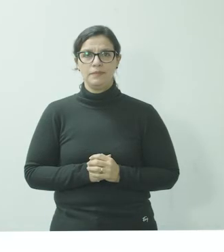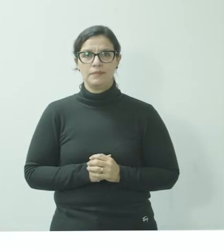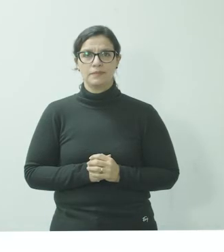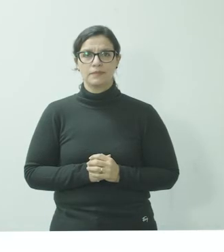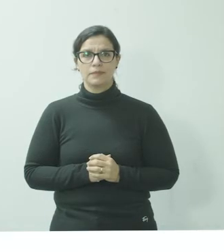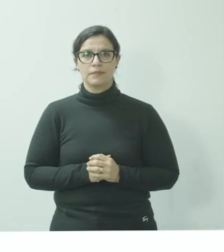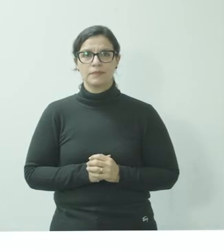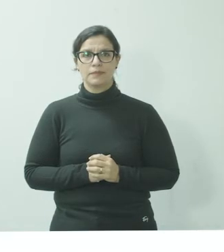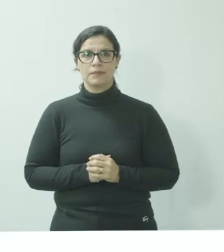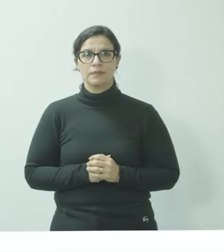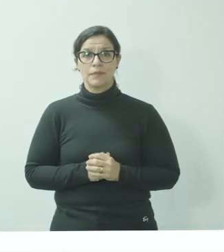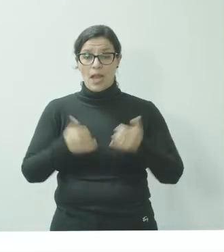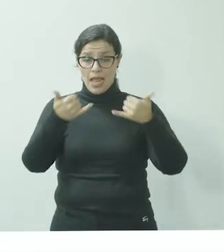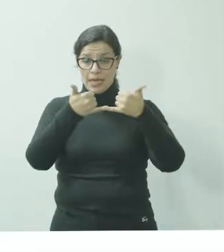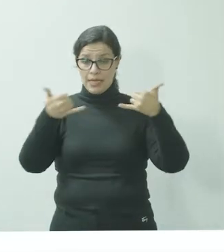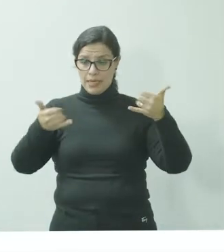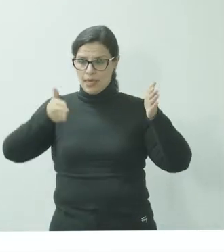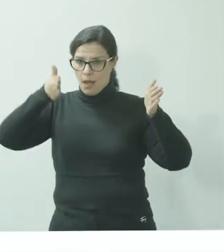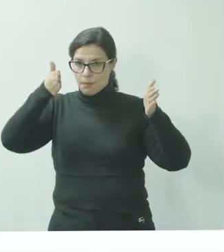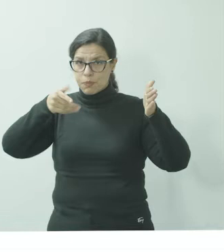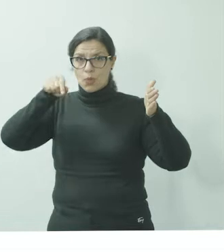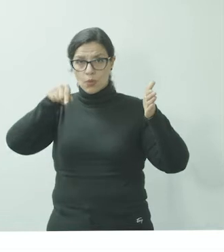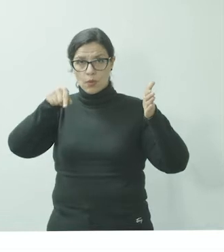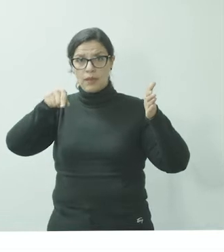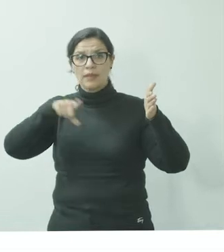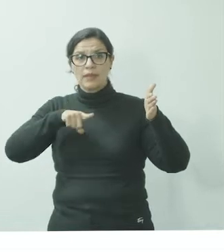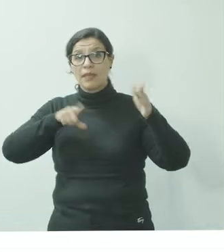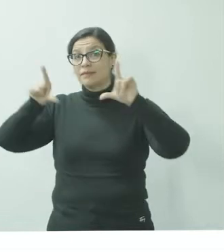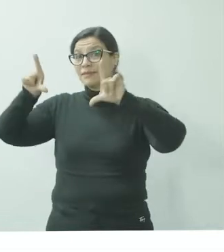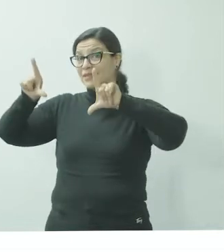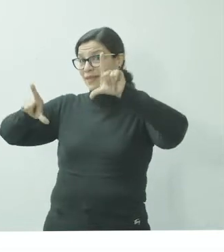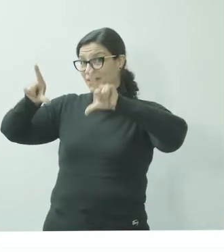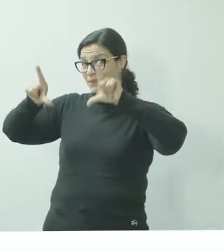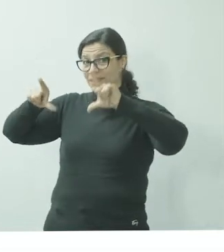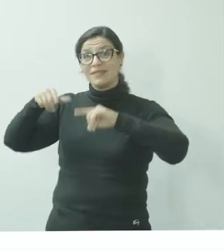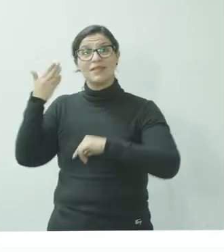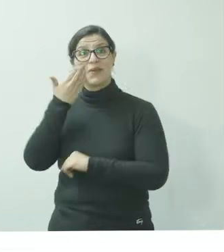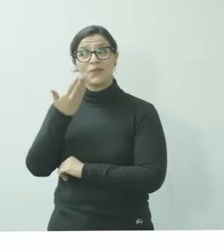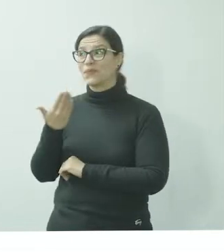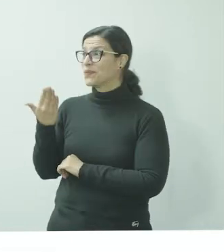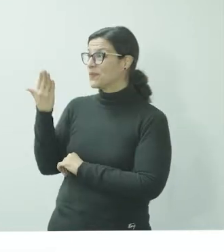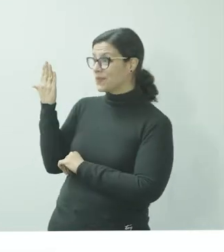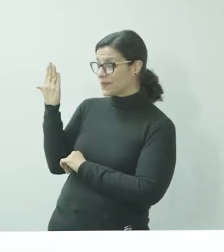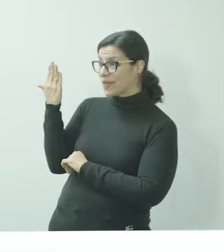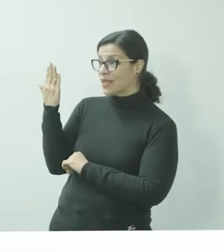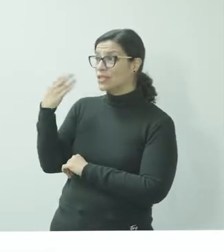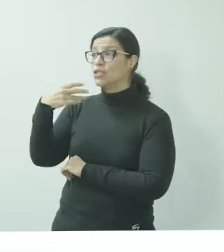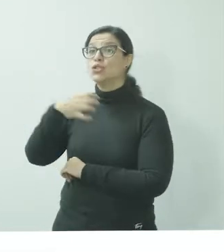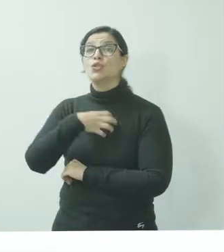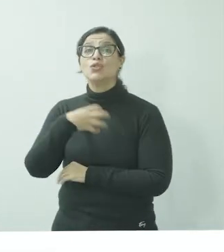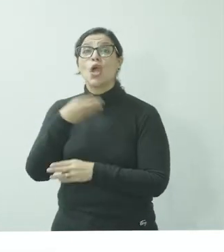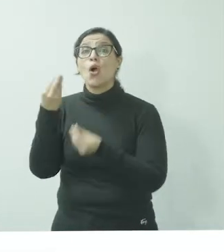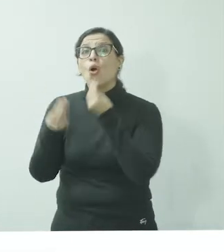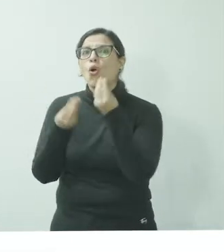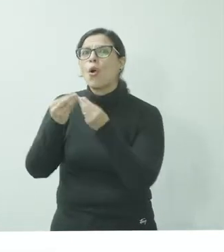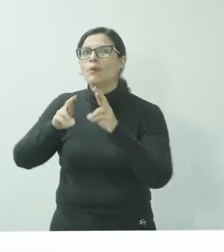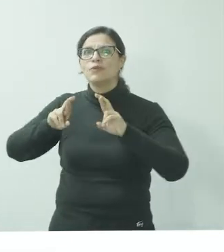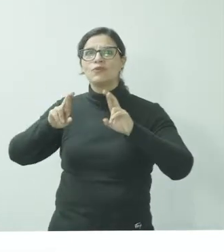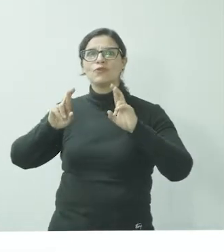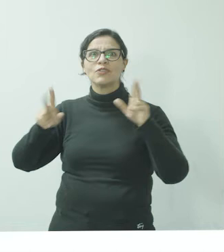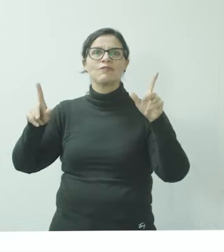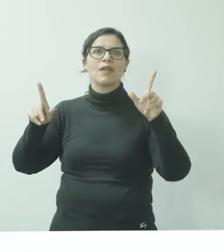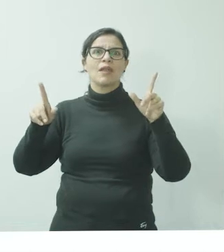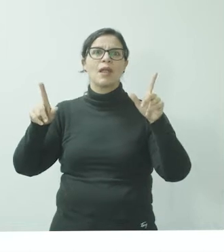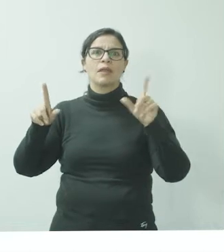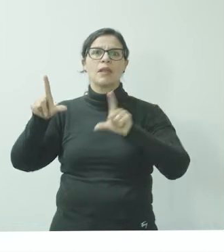lado o próximo item é a televisão então Olhem só a imagem como ela é diferente né